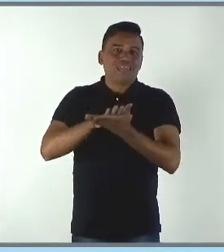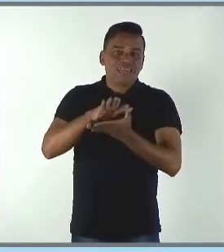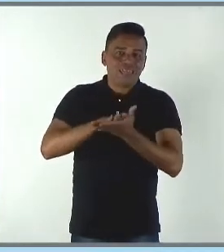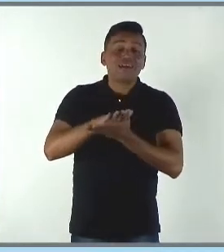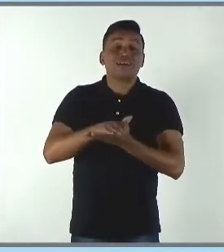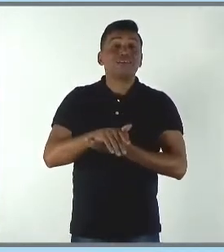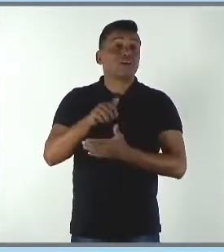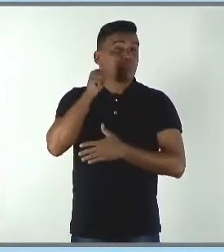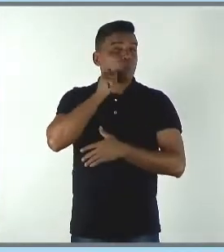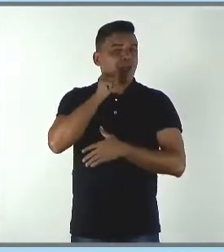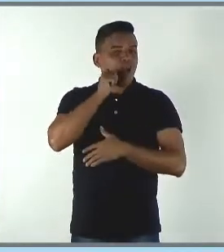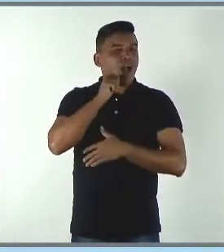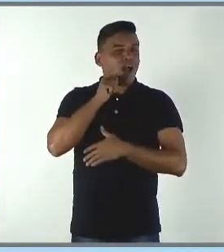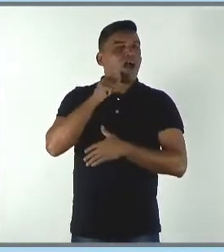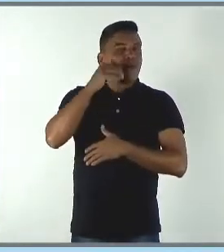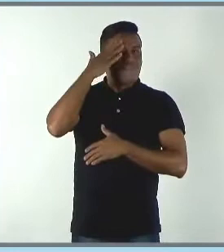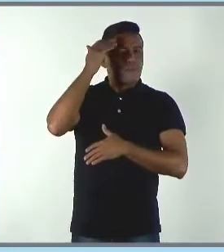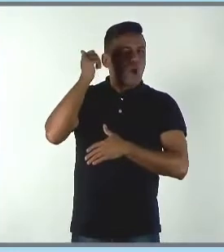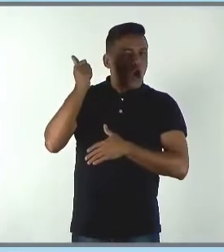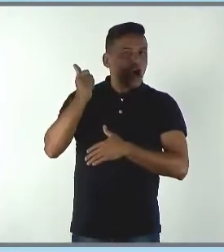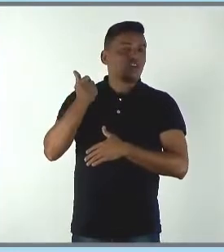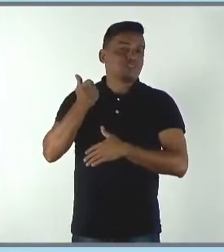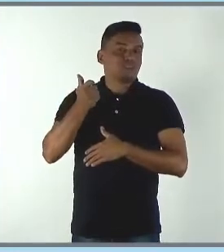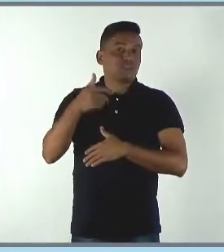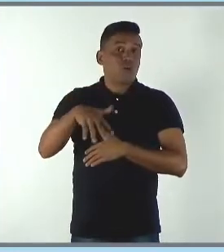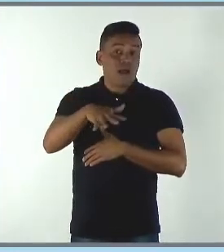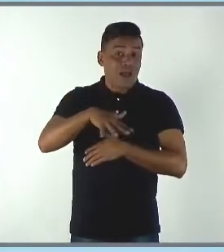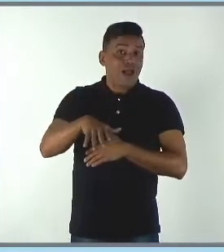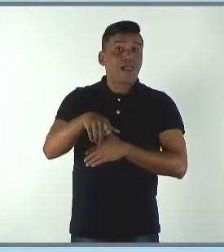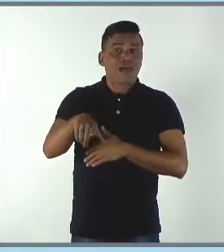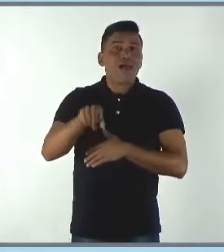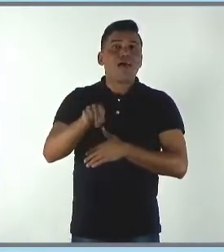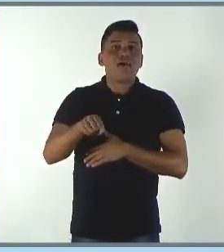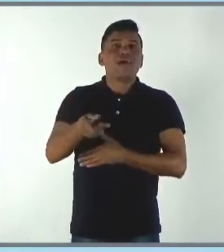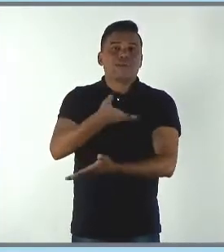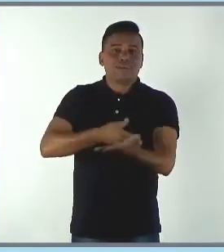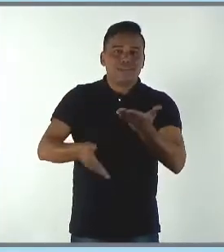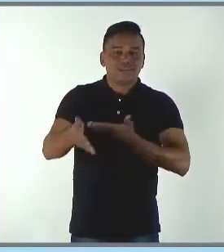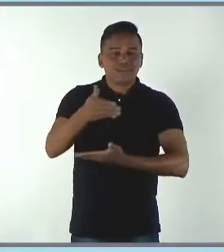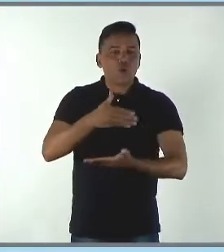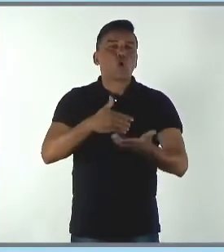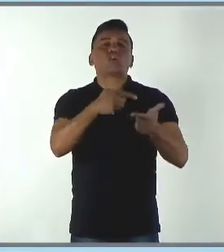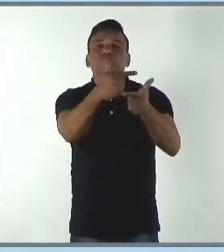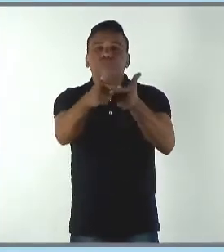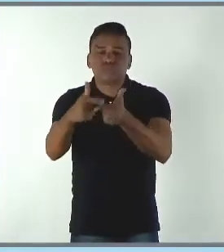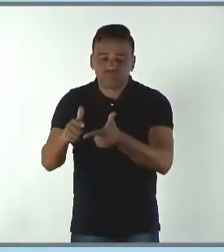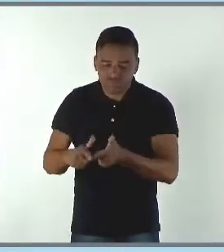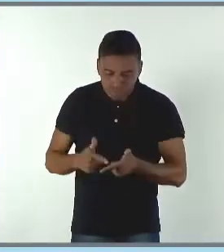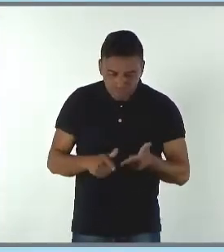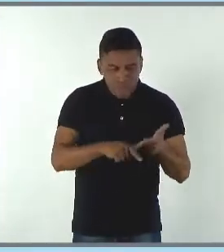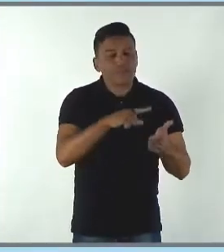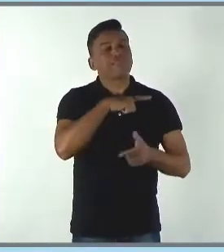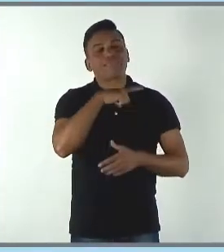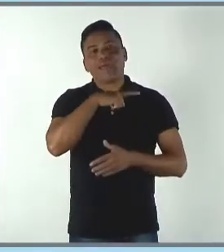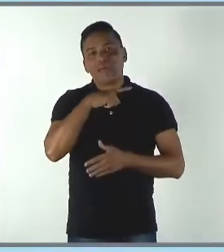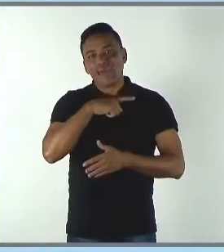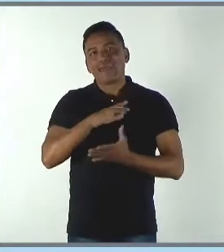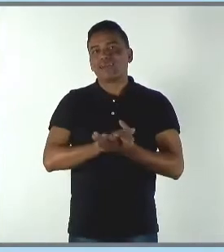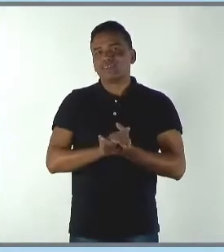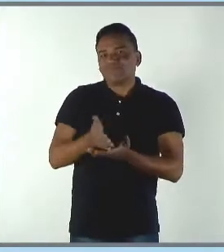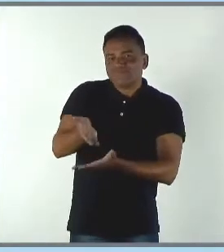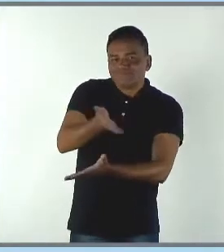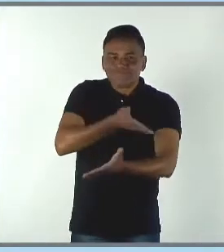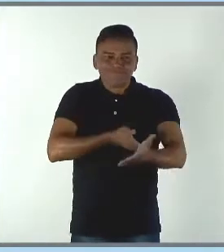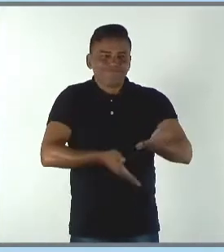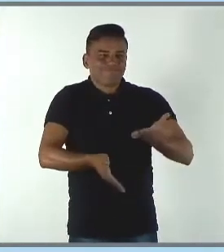para isso. O campo da editoria é um campo de interações e de conflitos, é um campo de negociações e